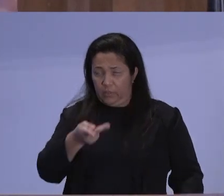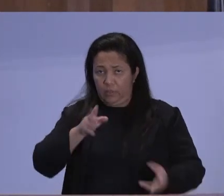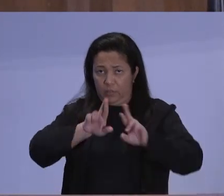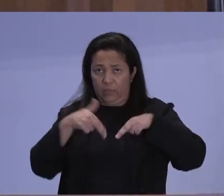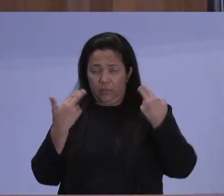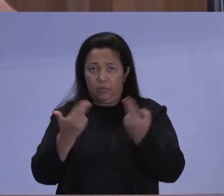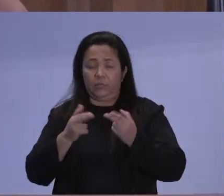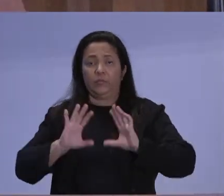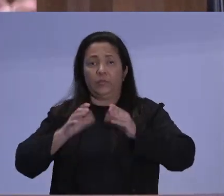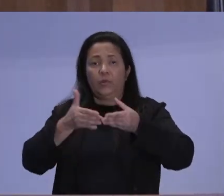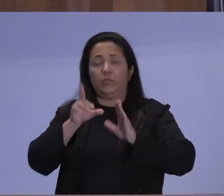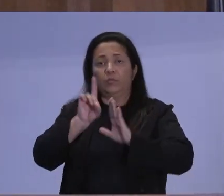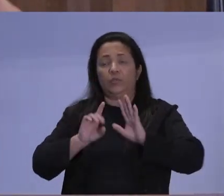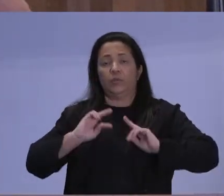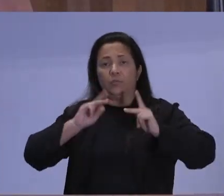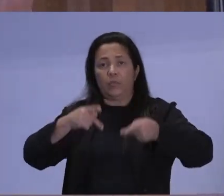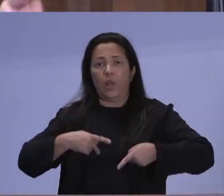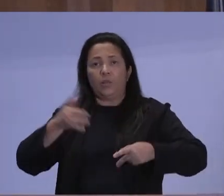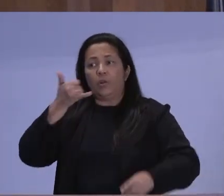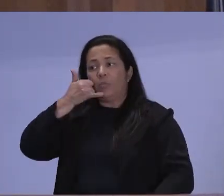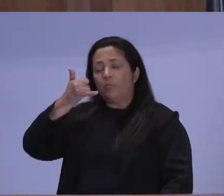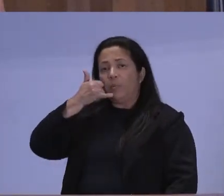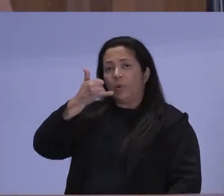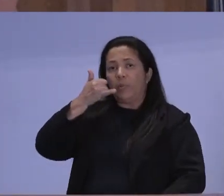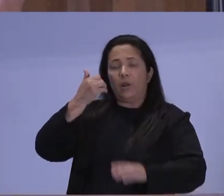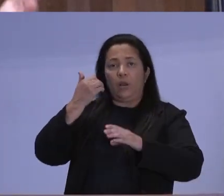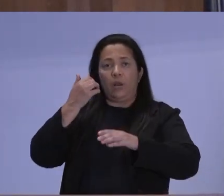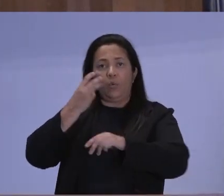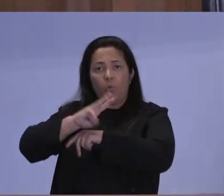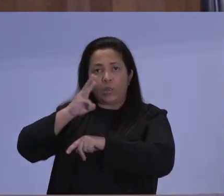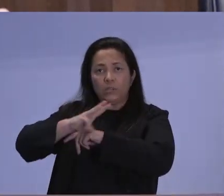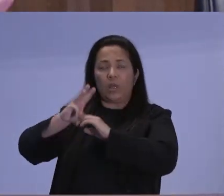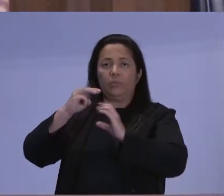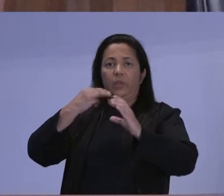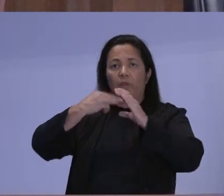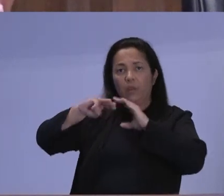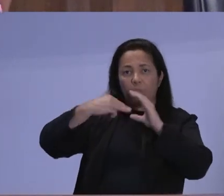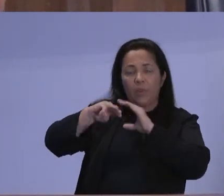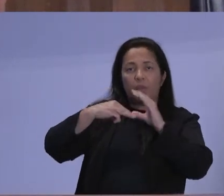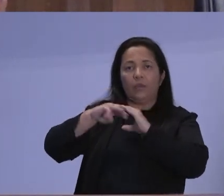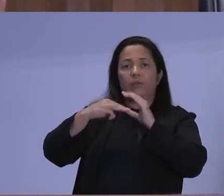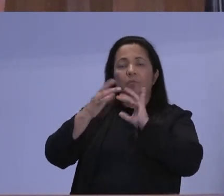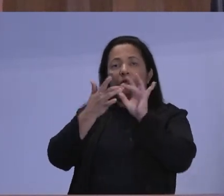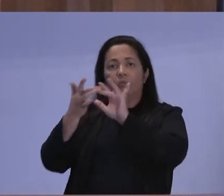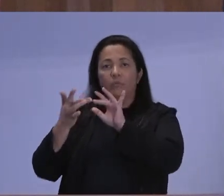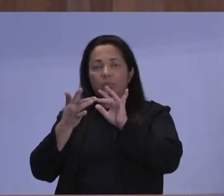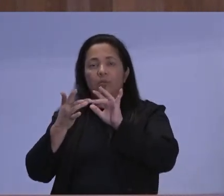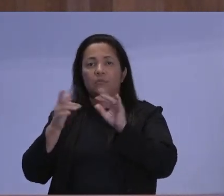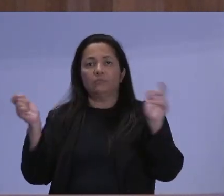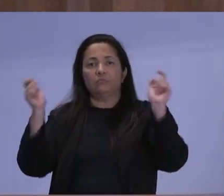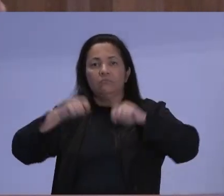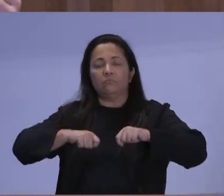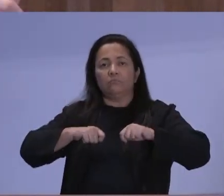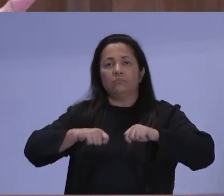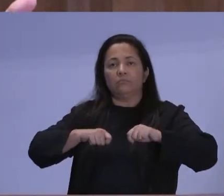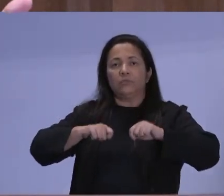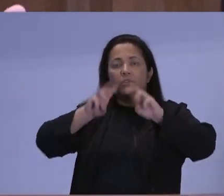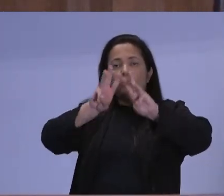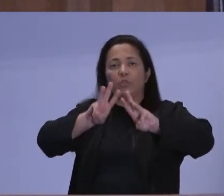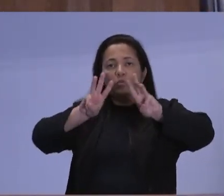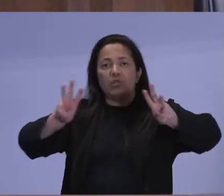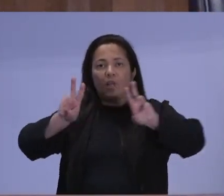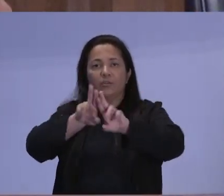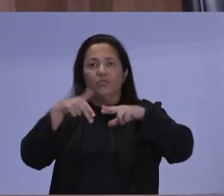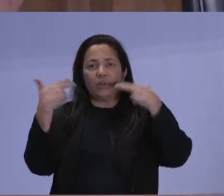público presencial, por telefone, por WhatsApp, por e-mail e pelo formulário da Comissão de Direitos Humanos no site da